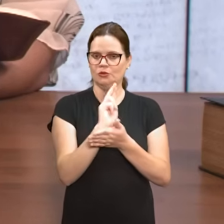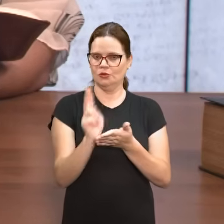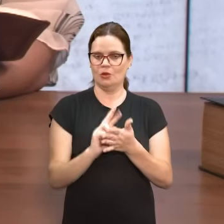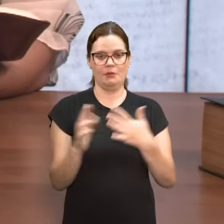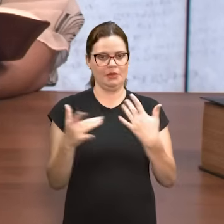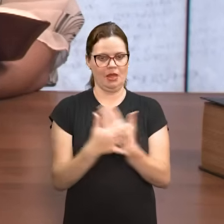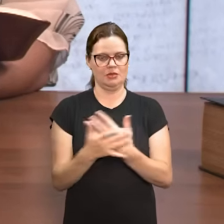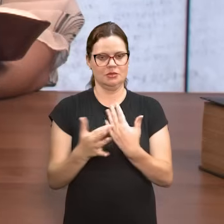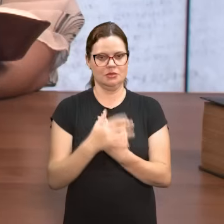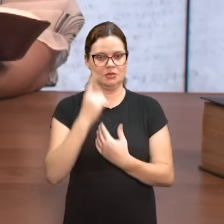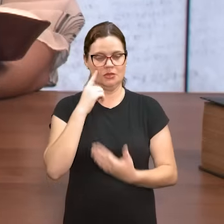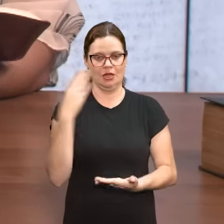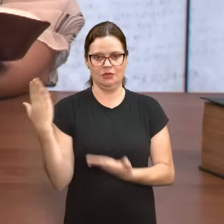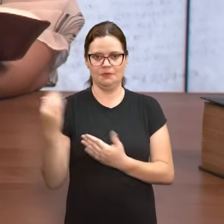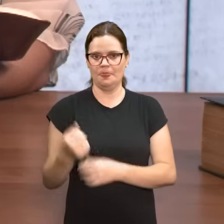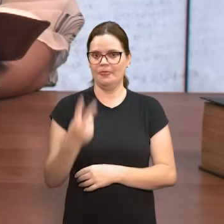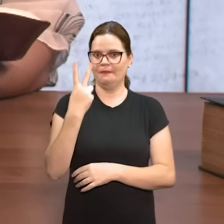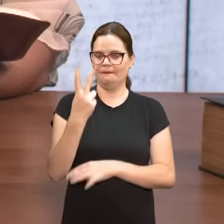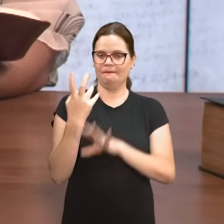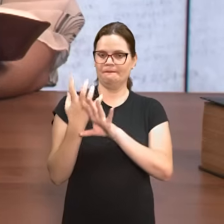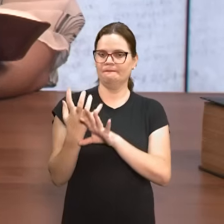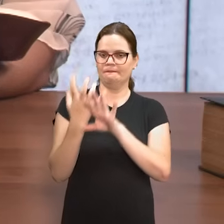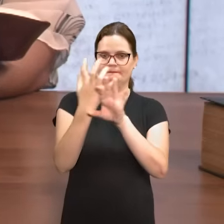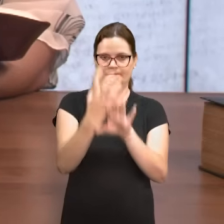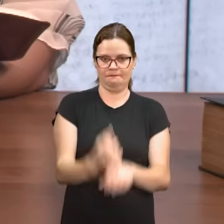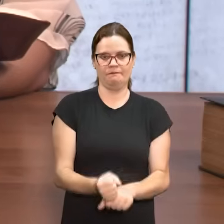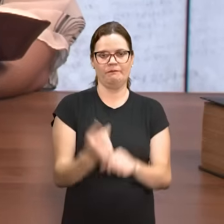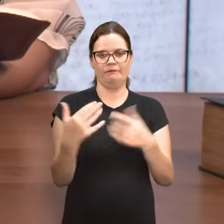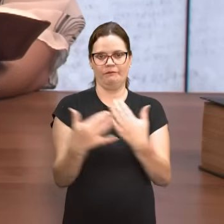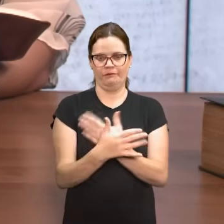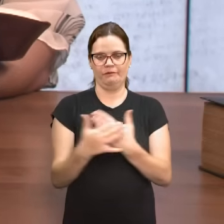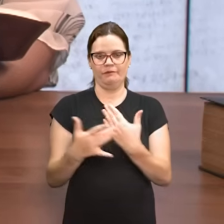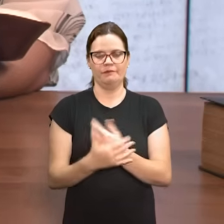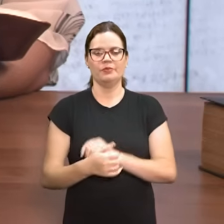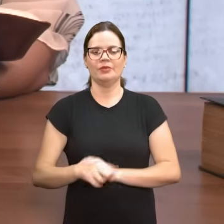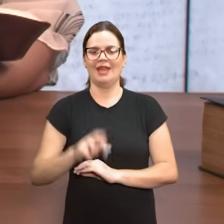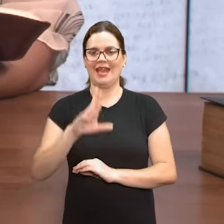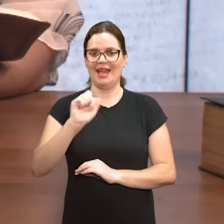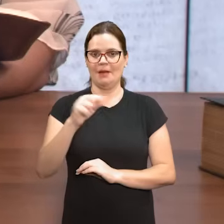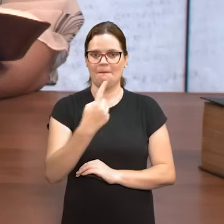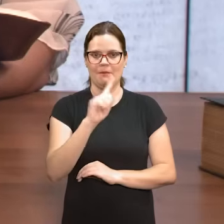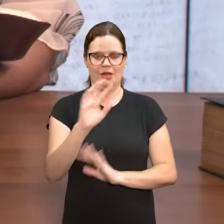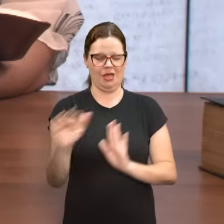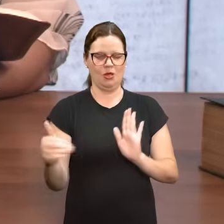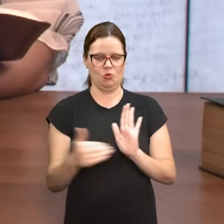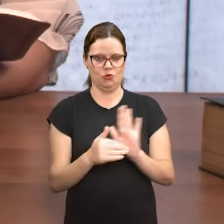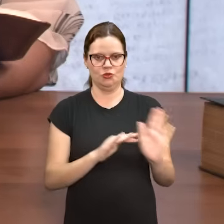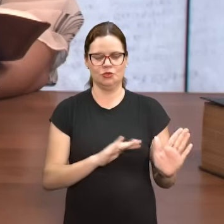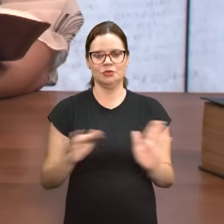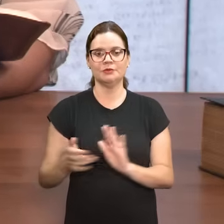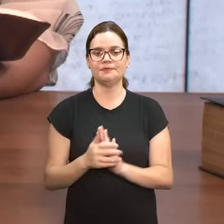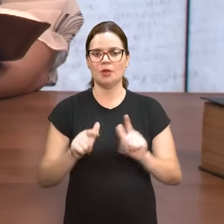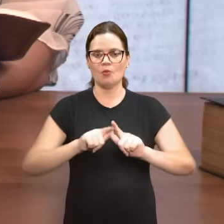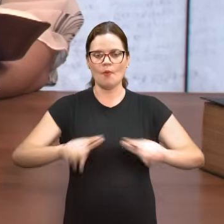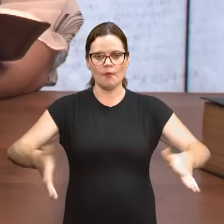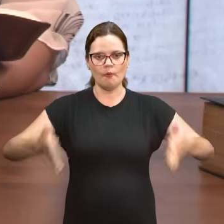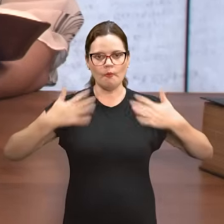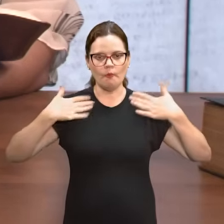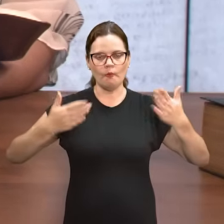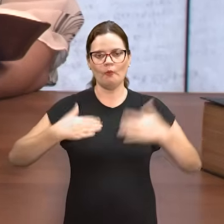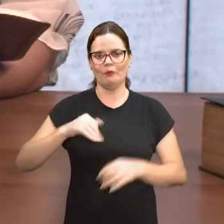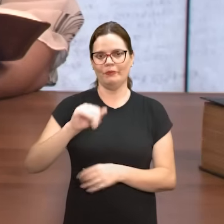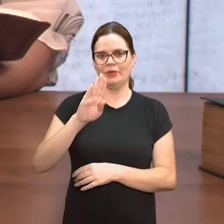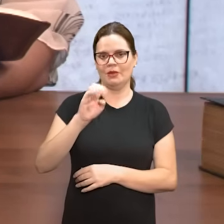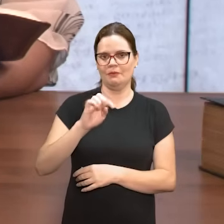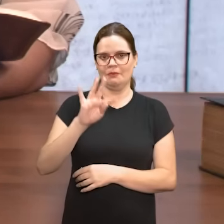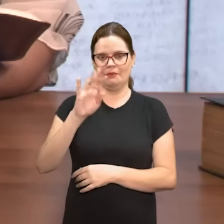Rabá, 2 cidades e as suas aldeias. No deserto, Bet-Arabá, Midim